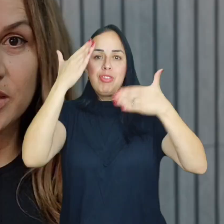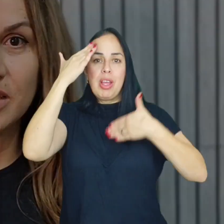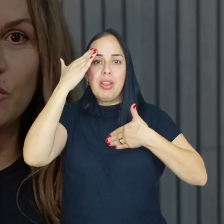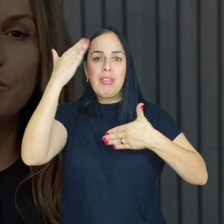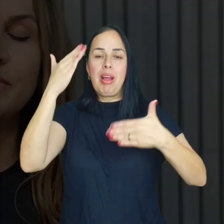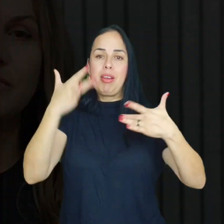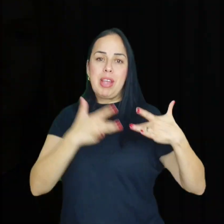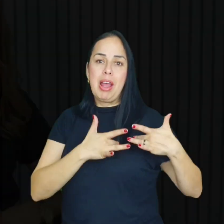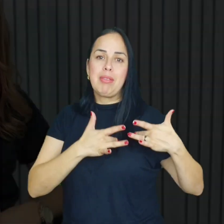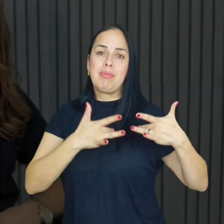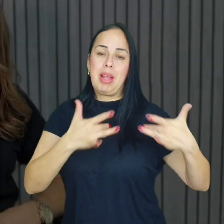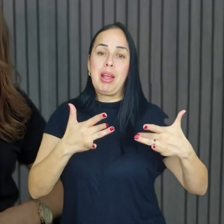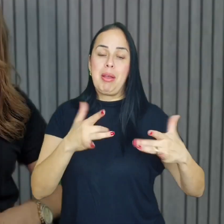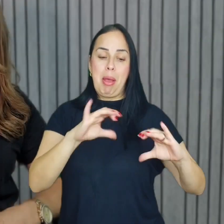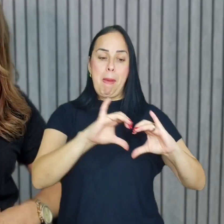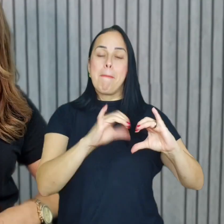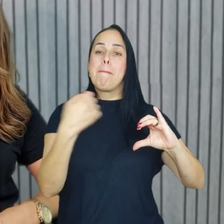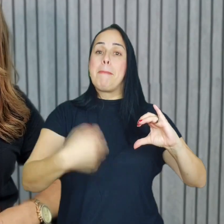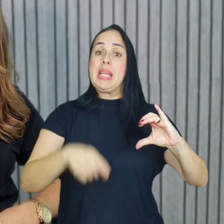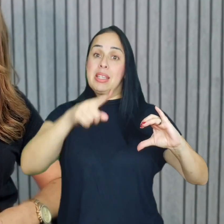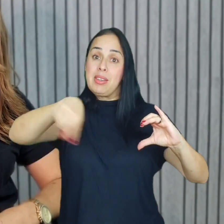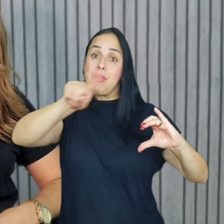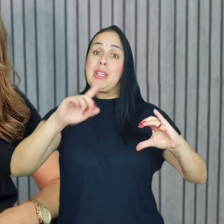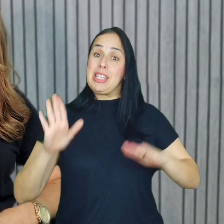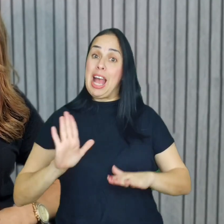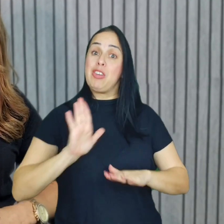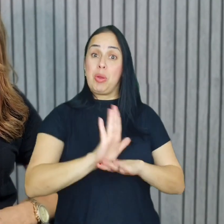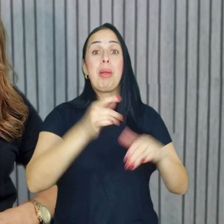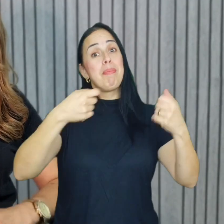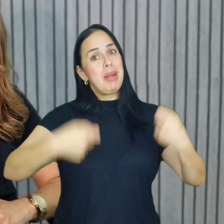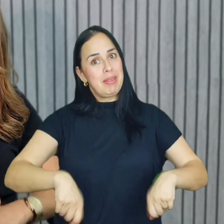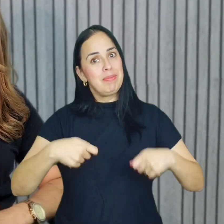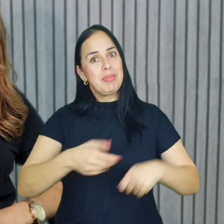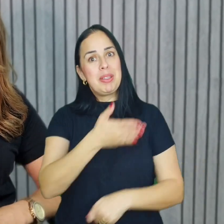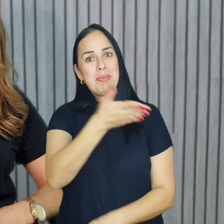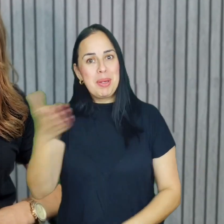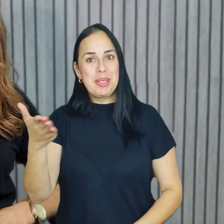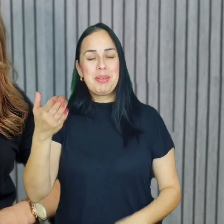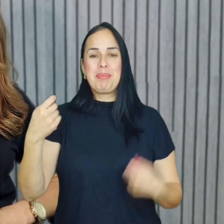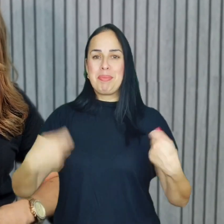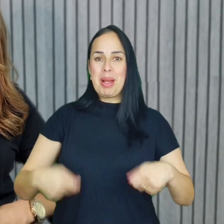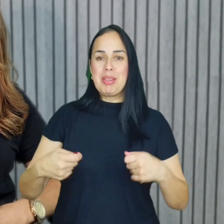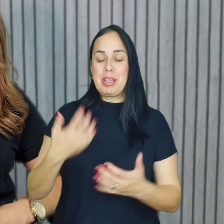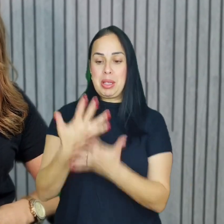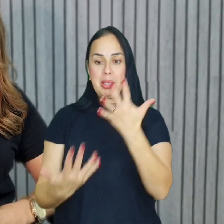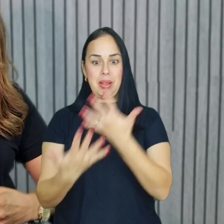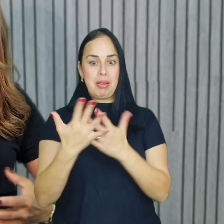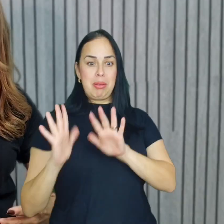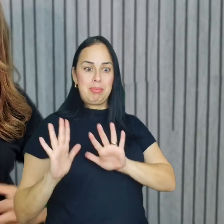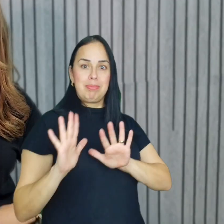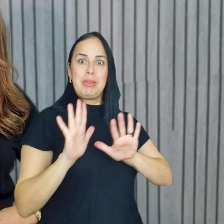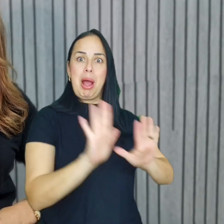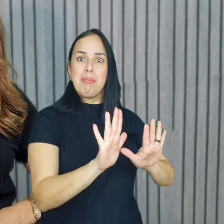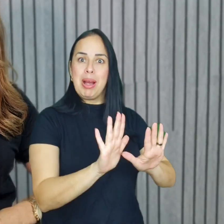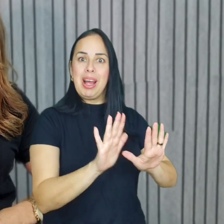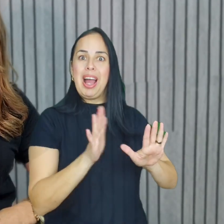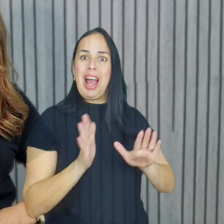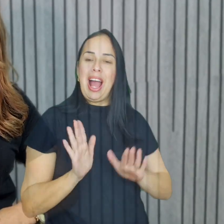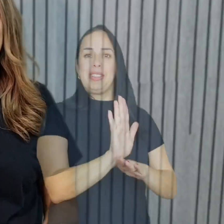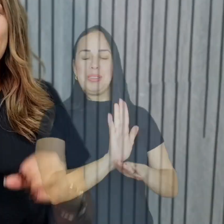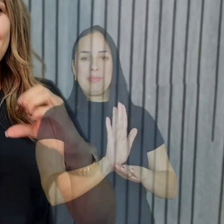sua doação. A Adas precisa de ajuda. A Adas precisa de você, da sua mão